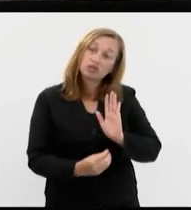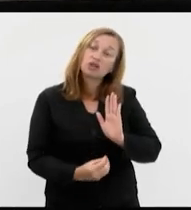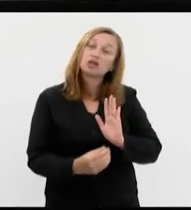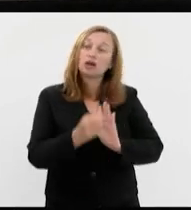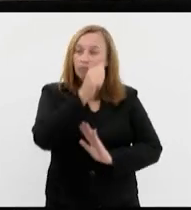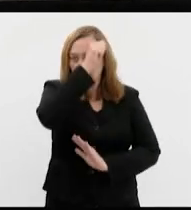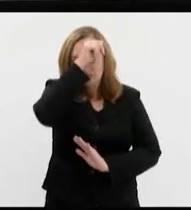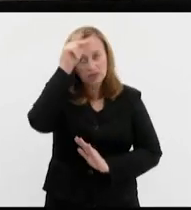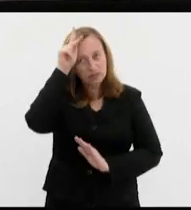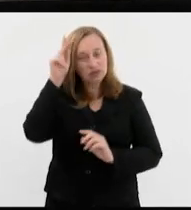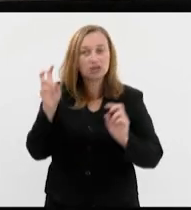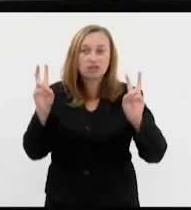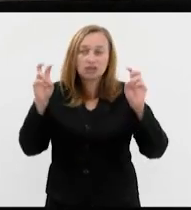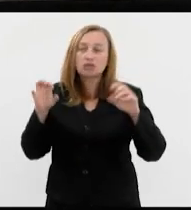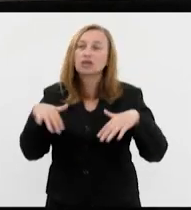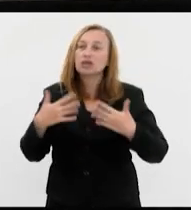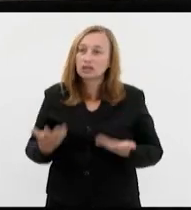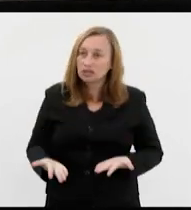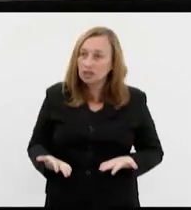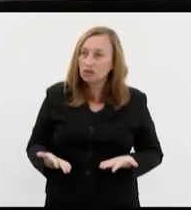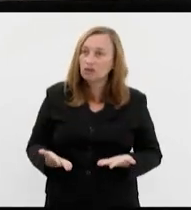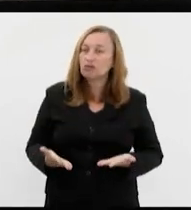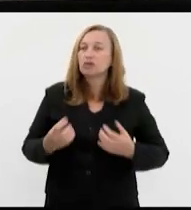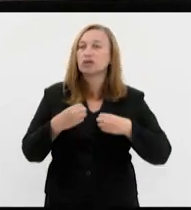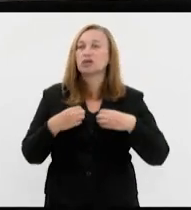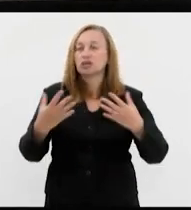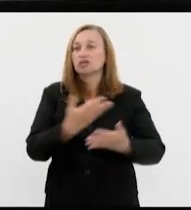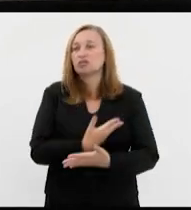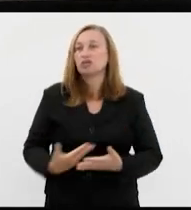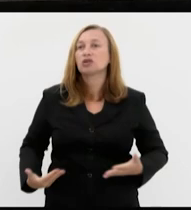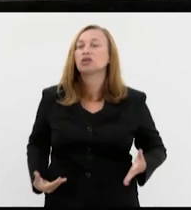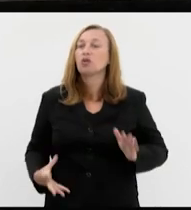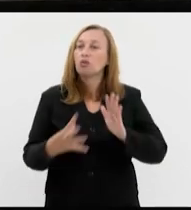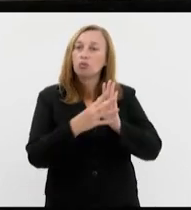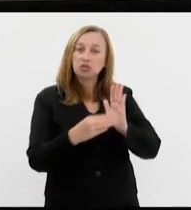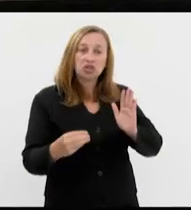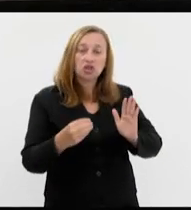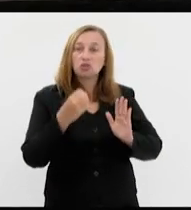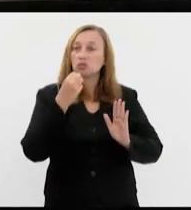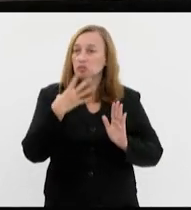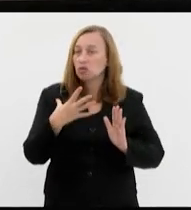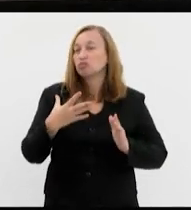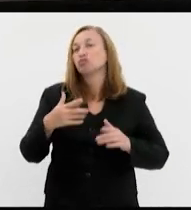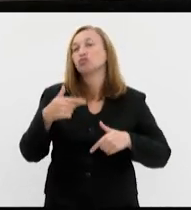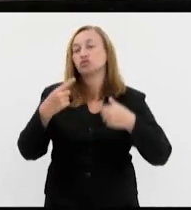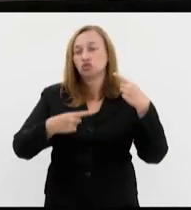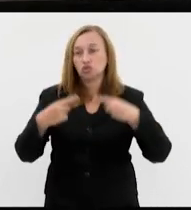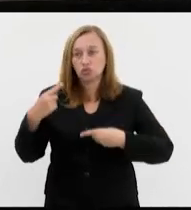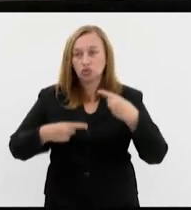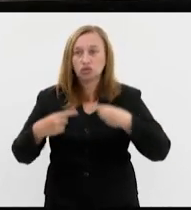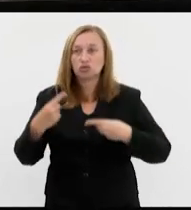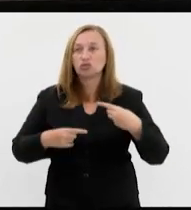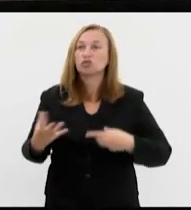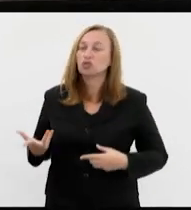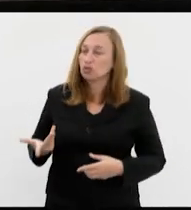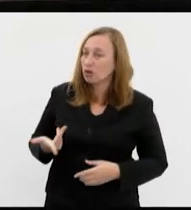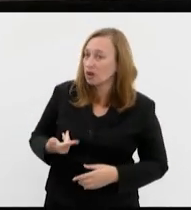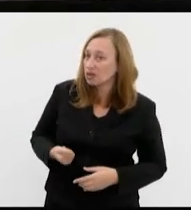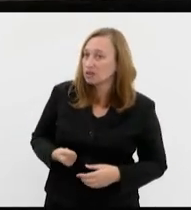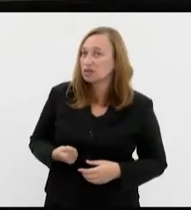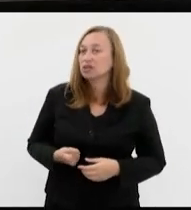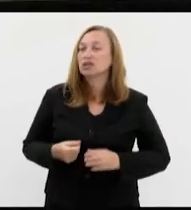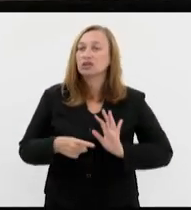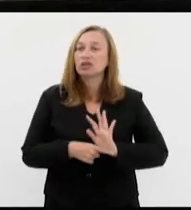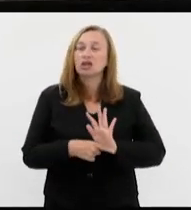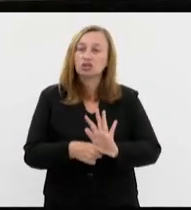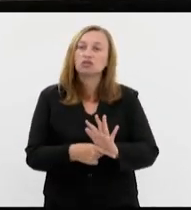nessa direção. Então, essa audiência tem de tudo para ser um modelo para que a gente possa fazer um bom debate, um debate qualificado, um debate que atenda